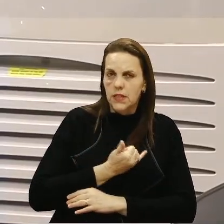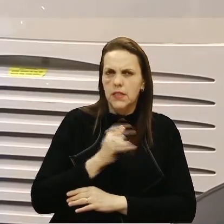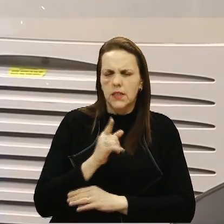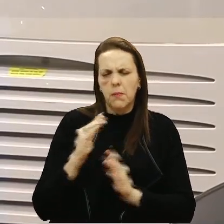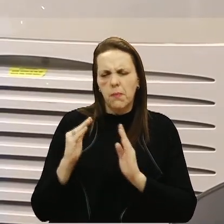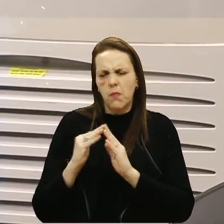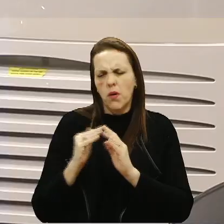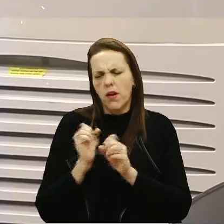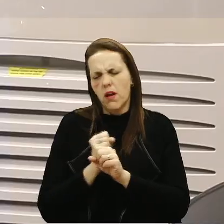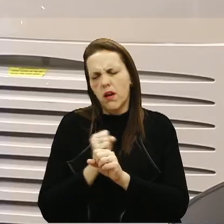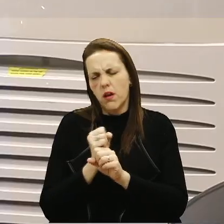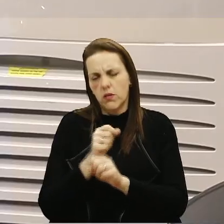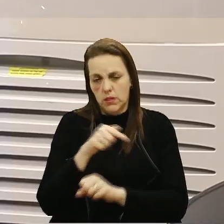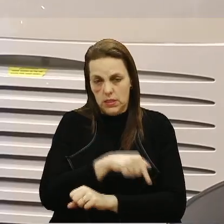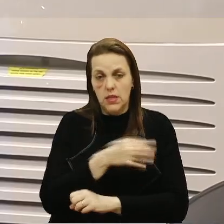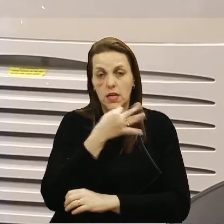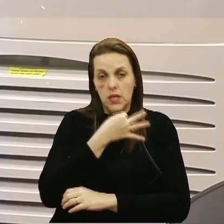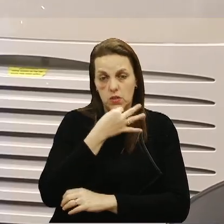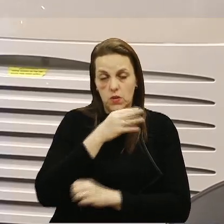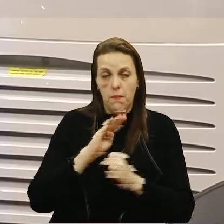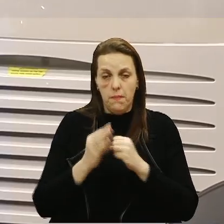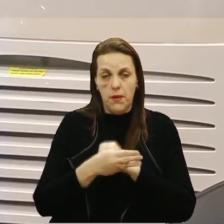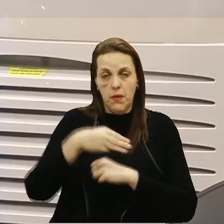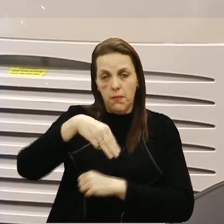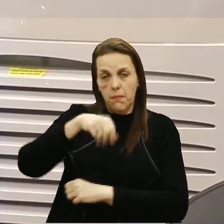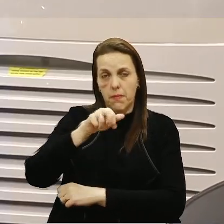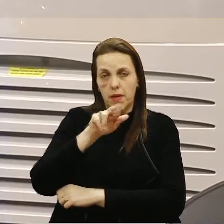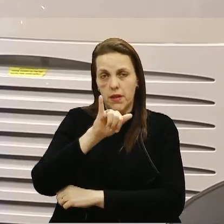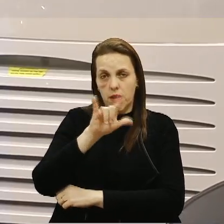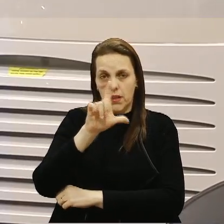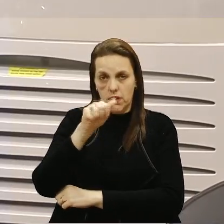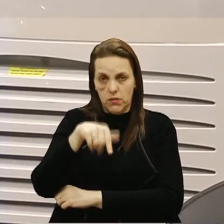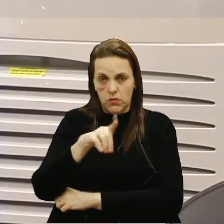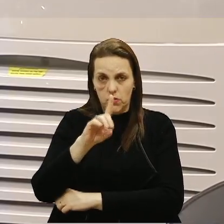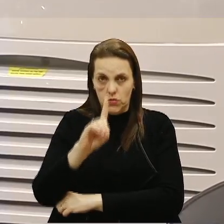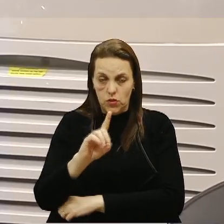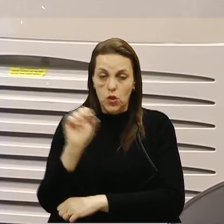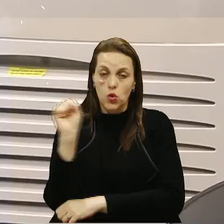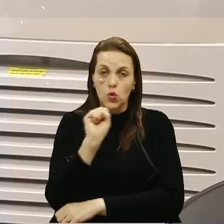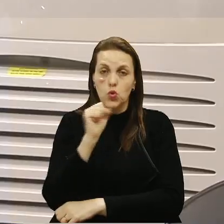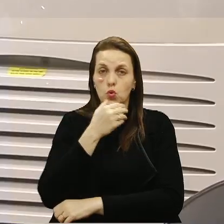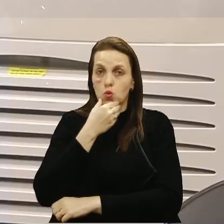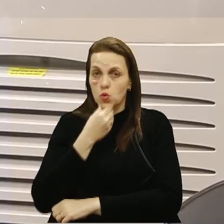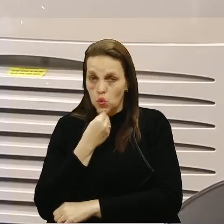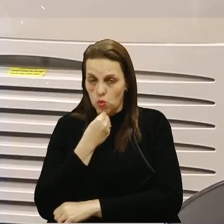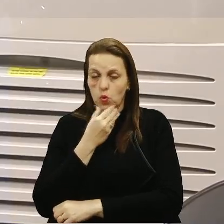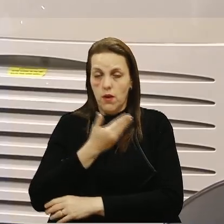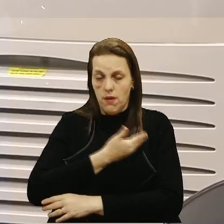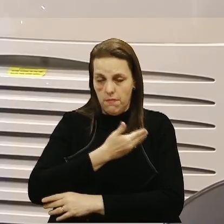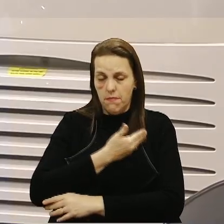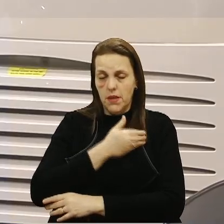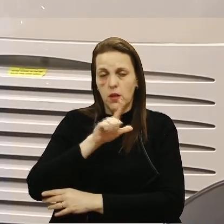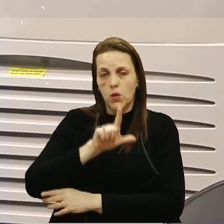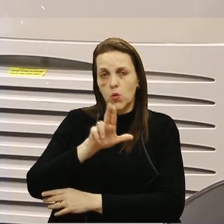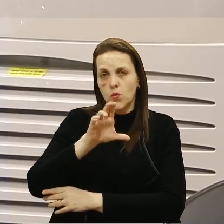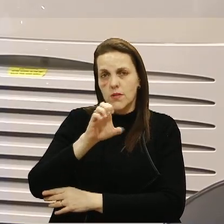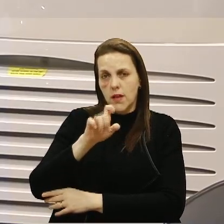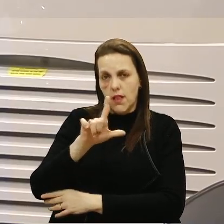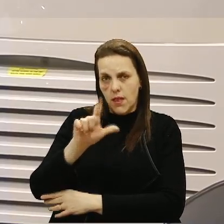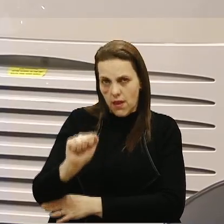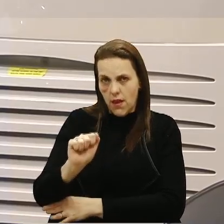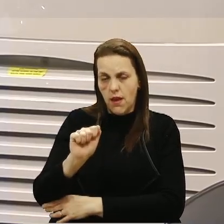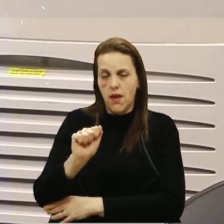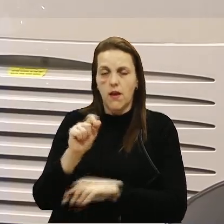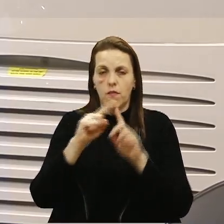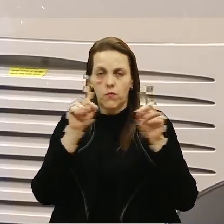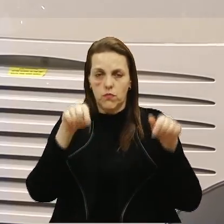muitos anos aqui de Caxias, do bairro Marilândia. Ele é sogro da nossa amiga e colega Lucélia, servidora pública aqui da Coordenadoria da